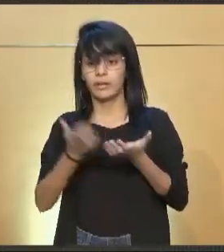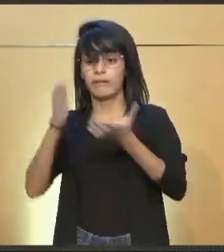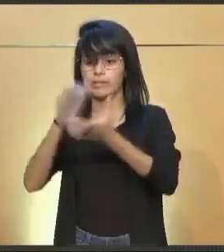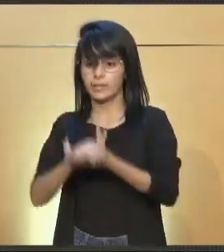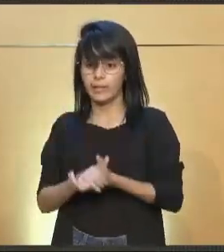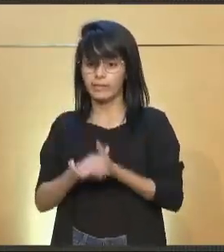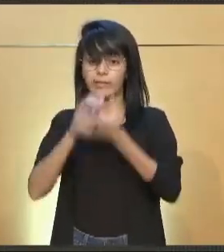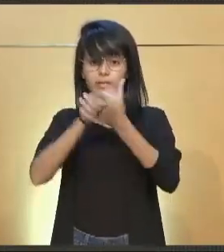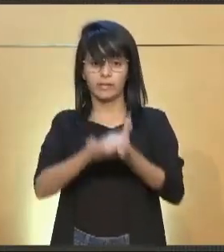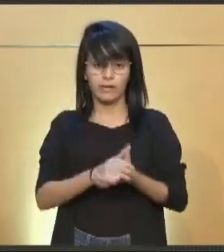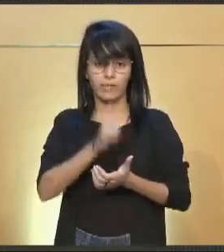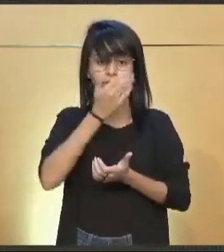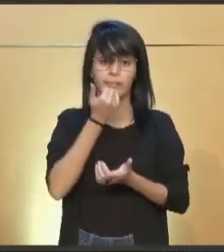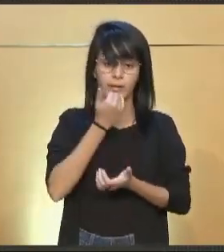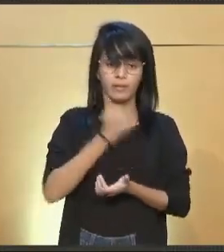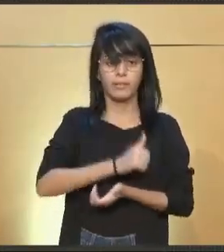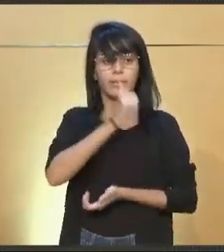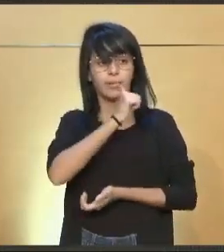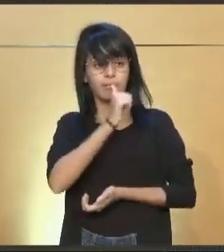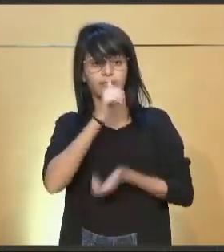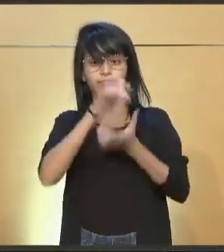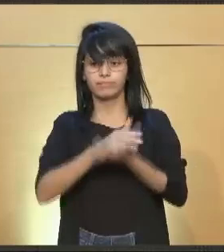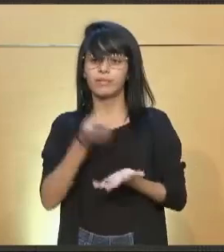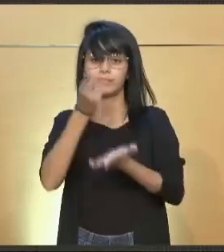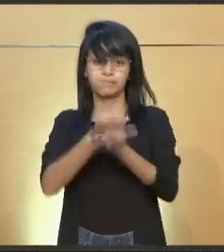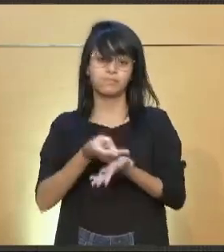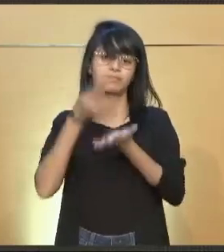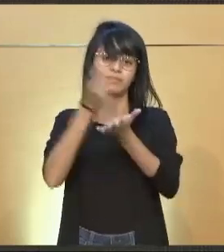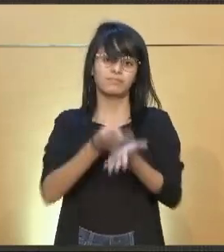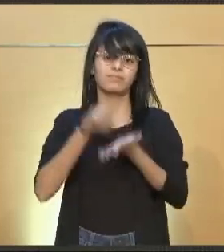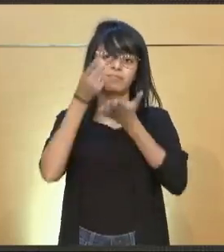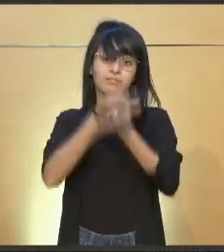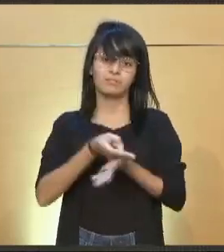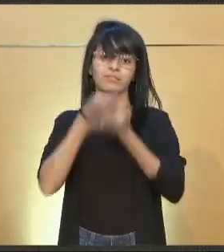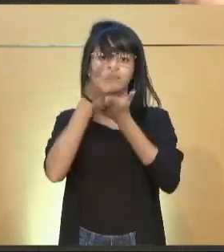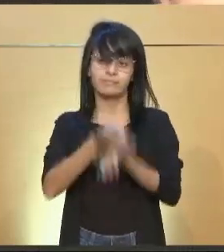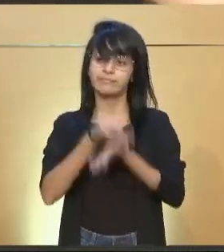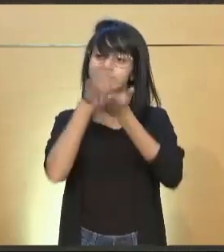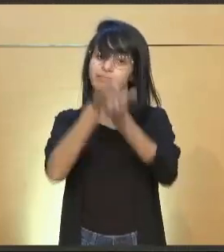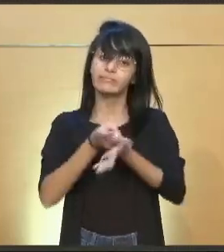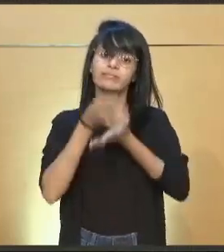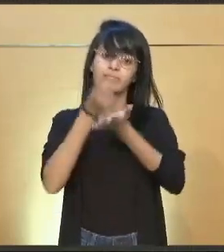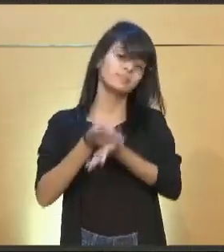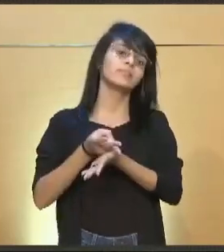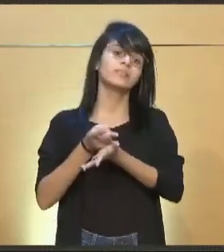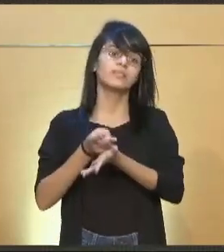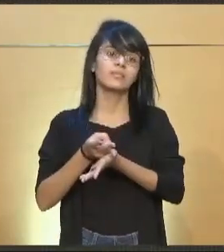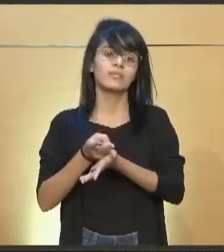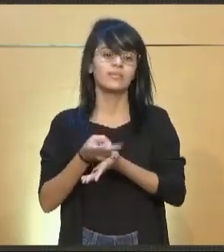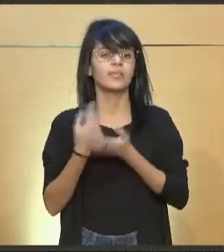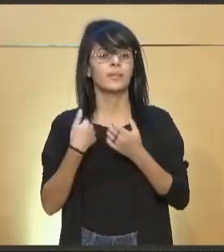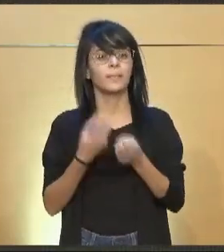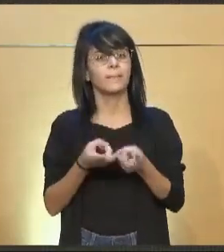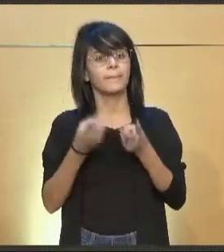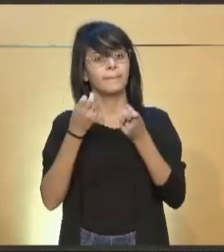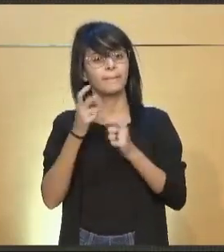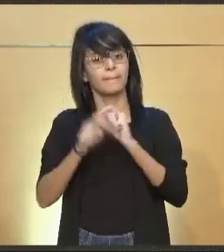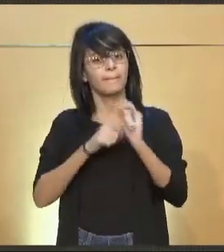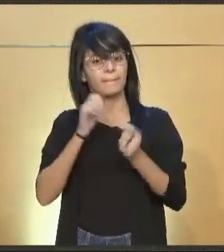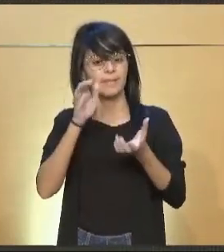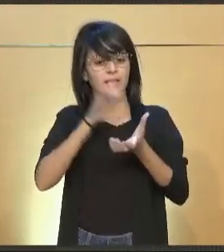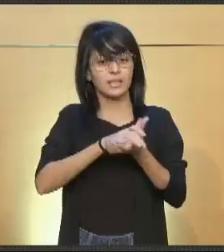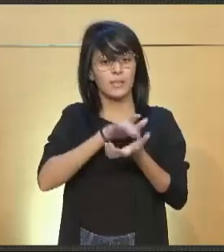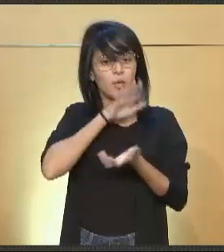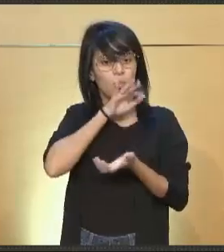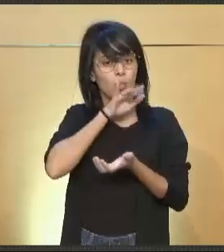casamentos, eles sempre comiam, eles sempre bebiam. Mostra uma ação constante. E perceba isso. Não que o casamento é